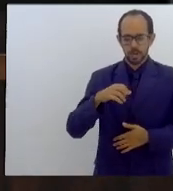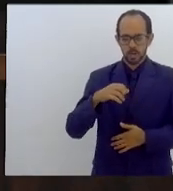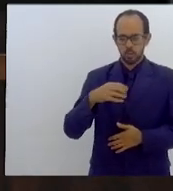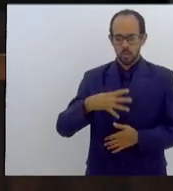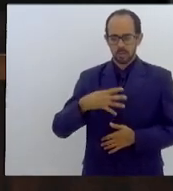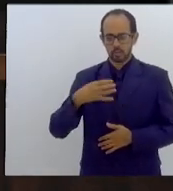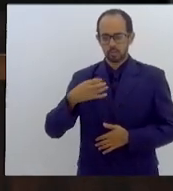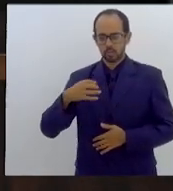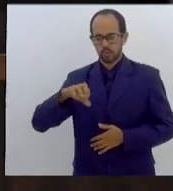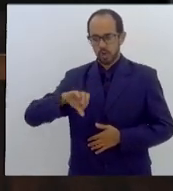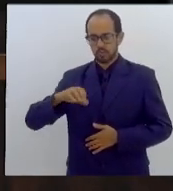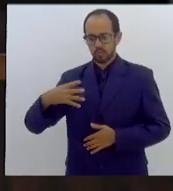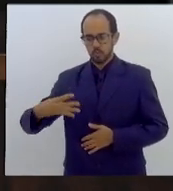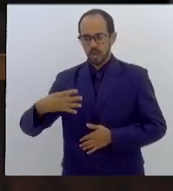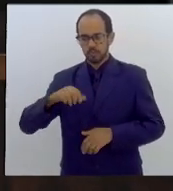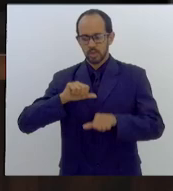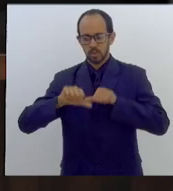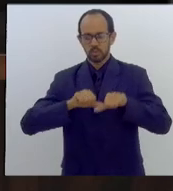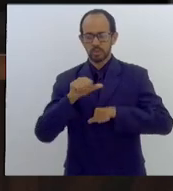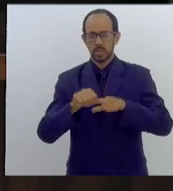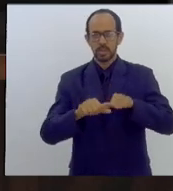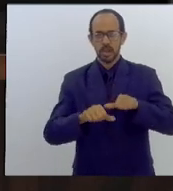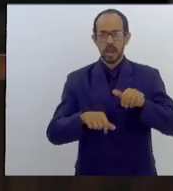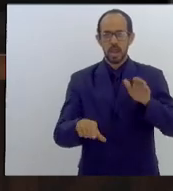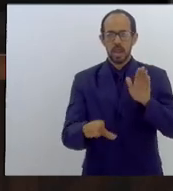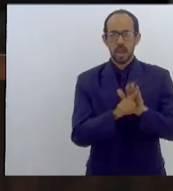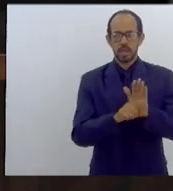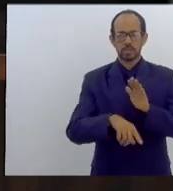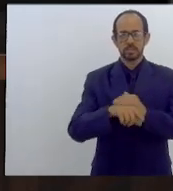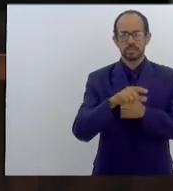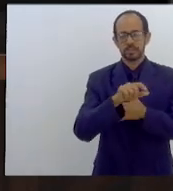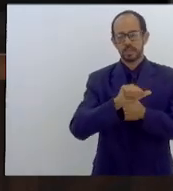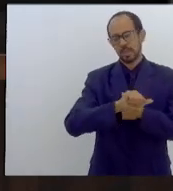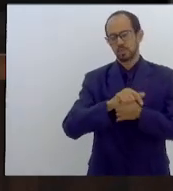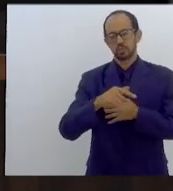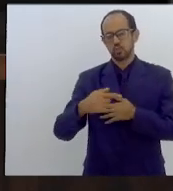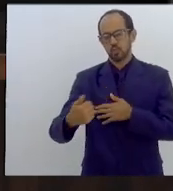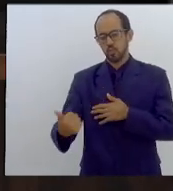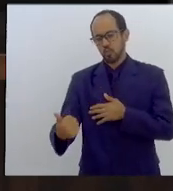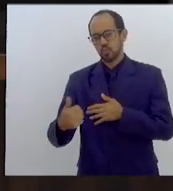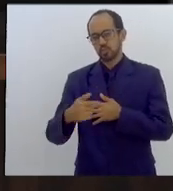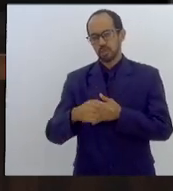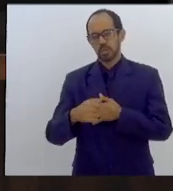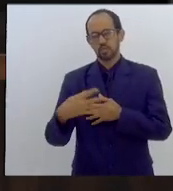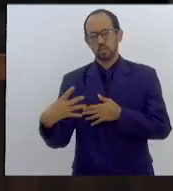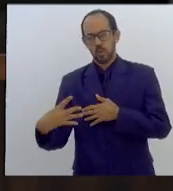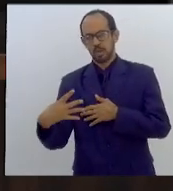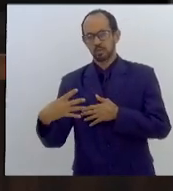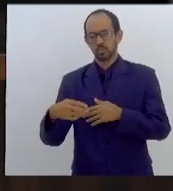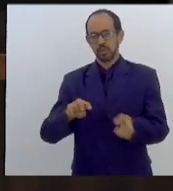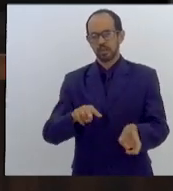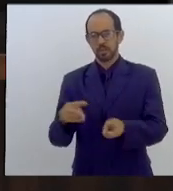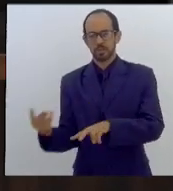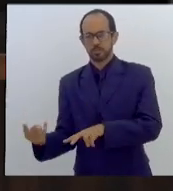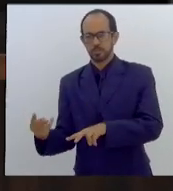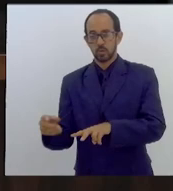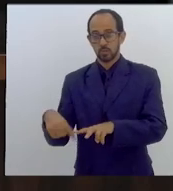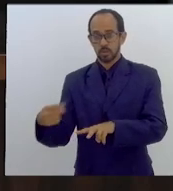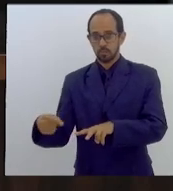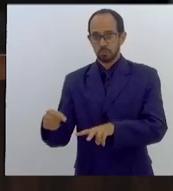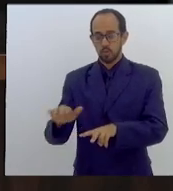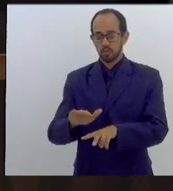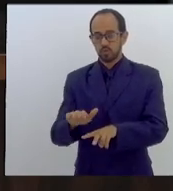Paulo, que altera a lei 7174 de 28 de dezembro de 15, que dispõe sobre a transmissão causa-morte de doação de quaisquer